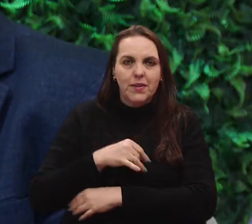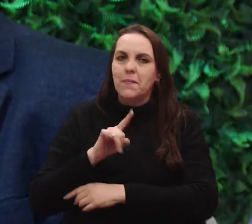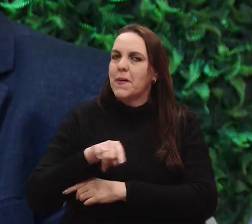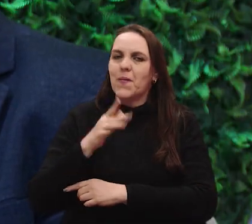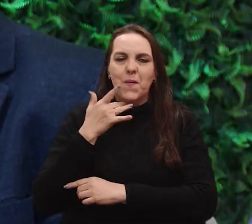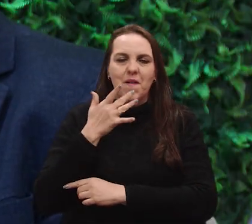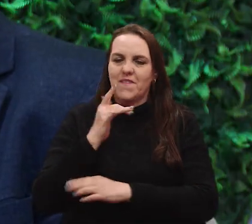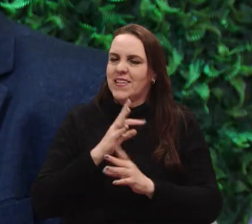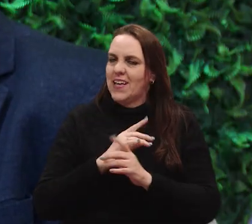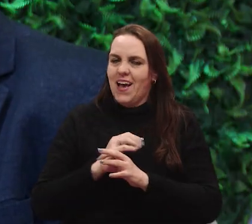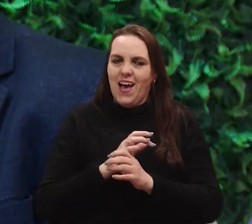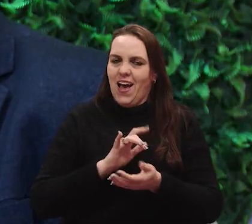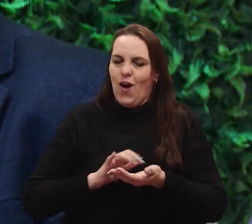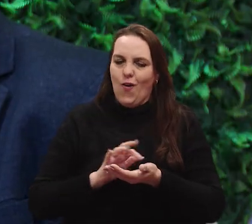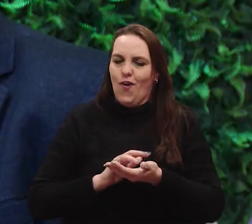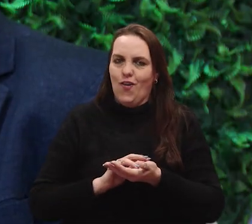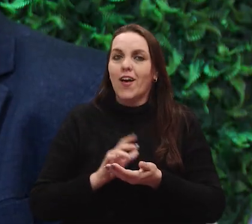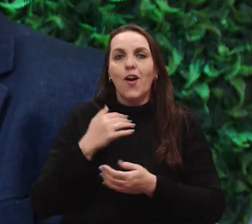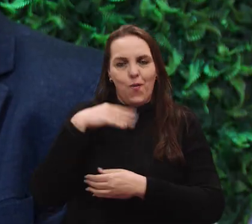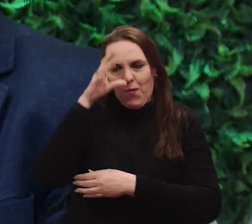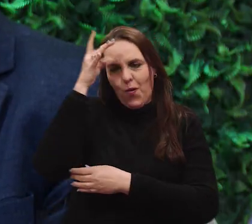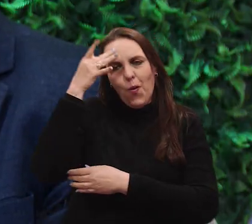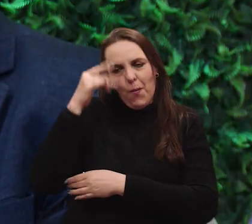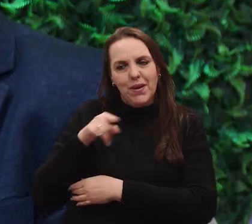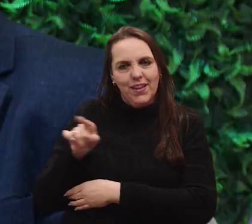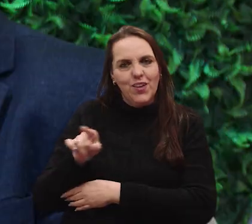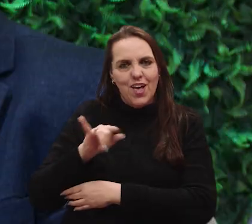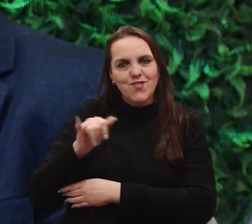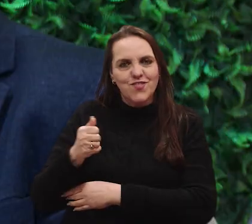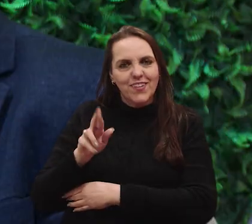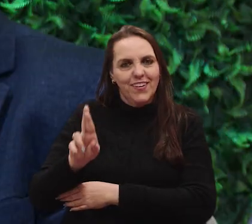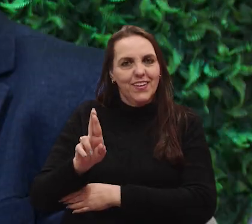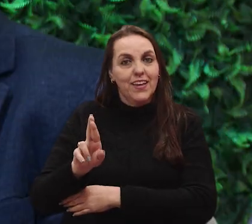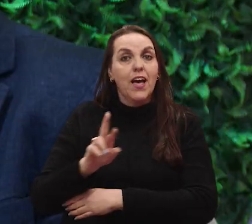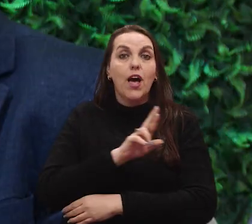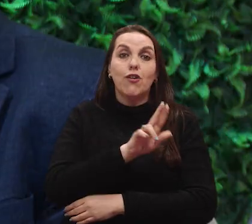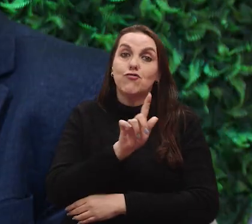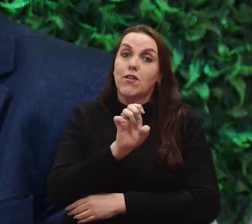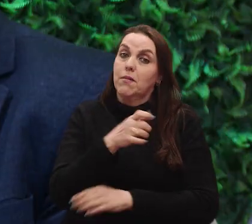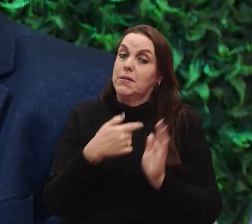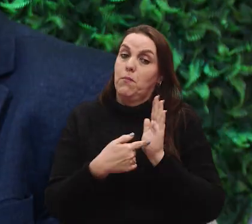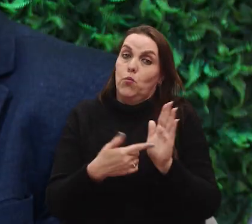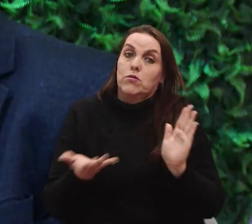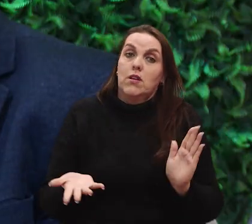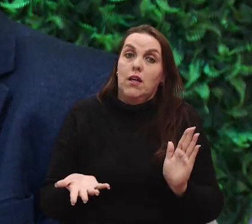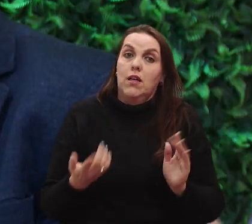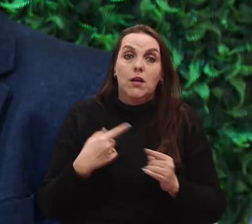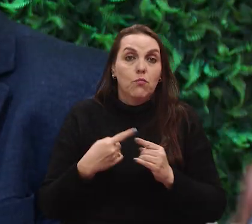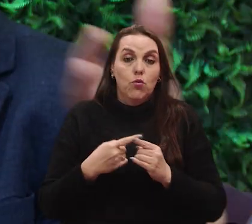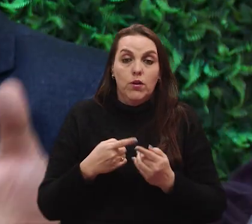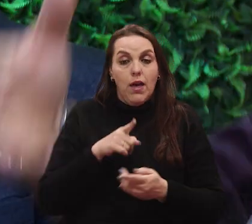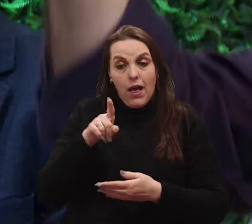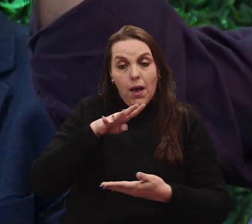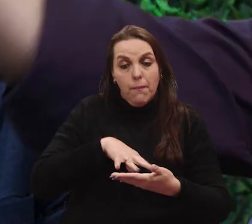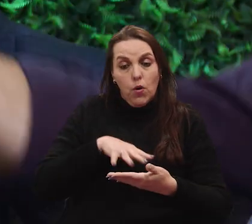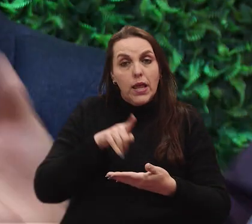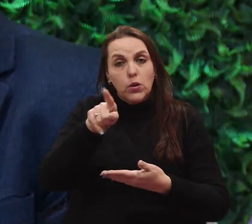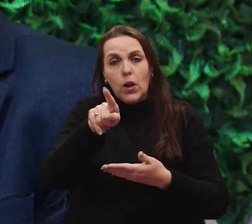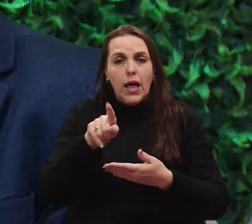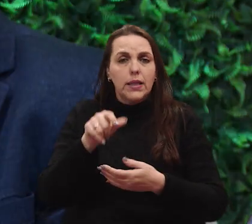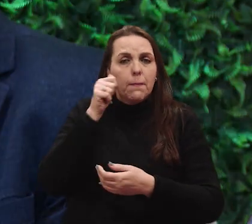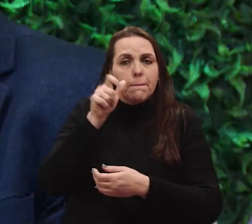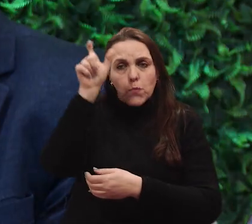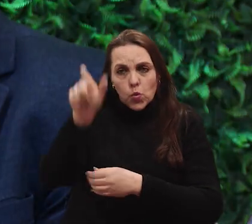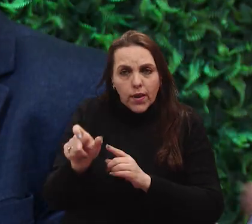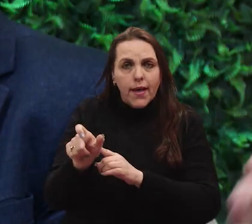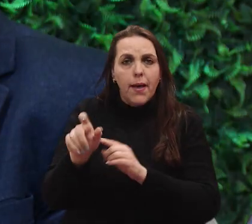fácil esse cálculo. Eu entendo, Jair, não é fácil esse cálculo. Agora a RGE teria que demonstrar, olha, por que a conta da Dona Maria lá do bairro